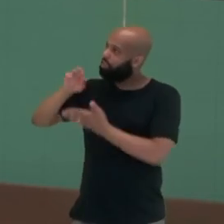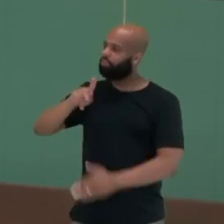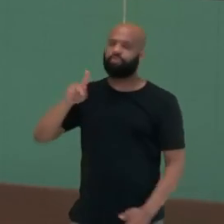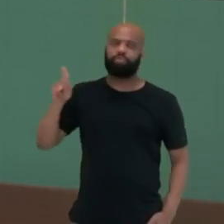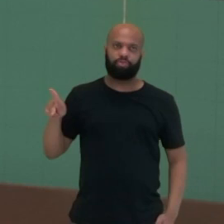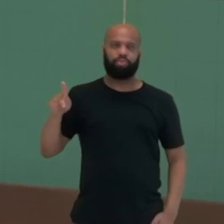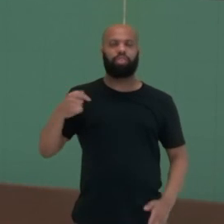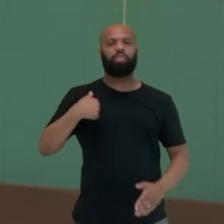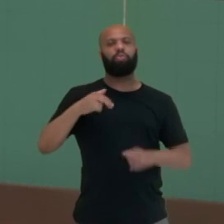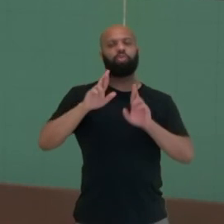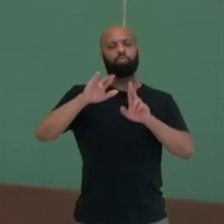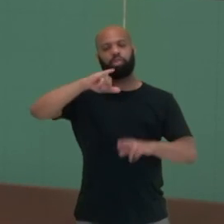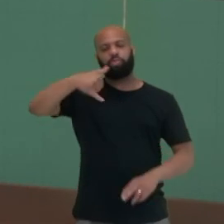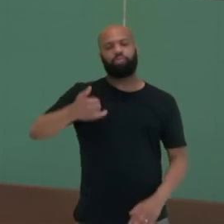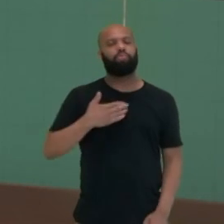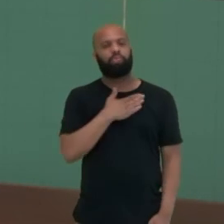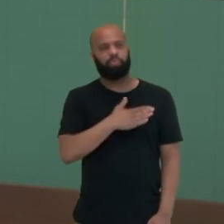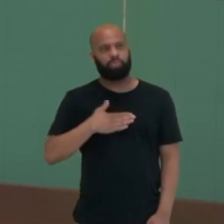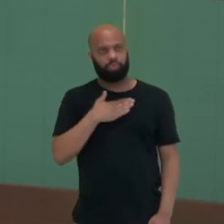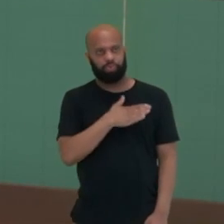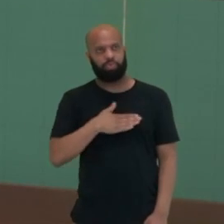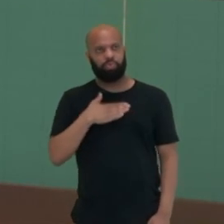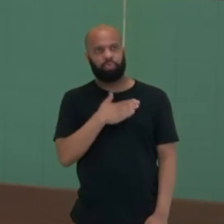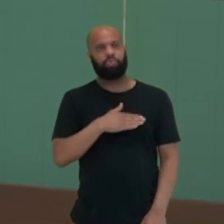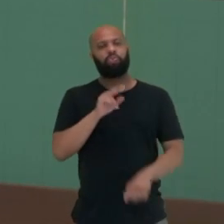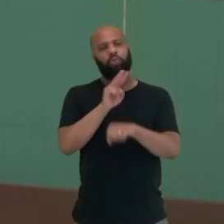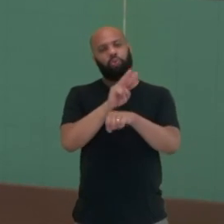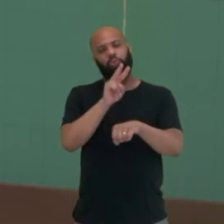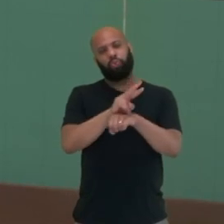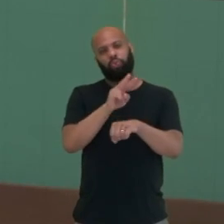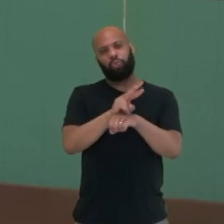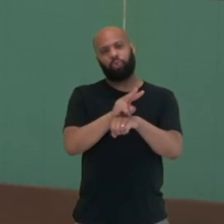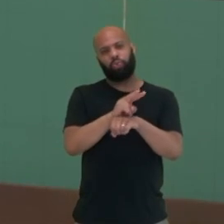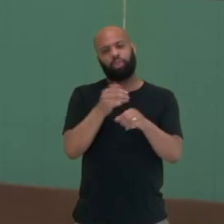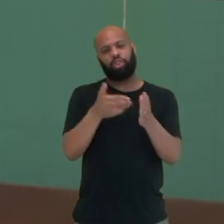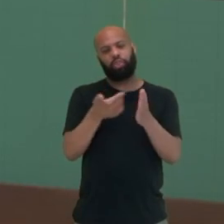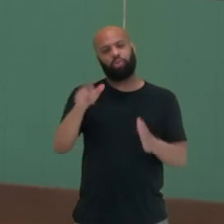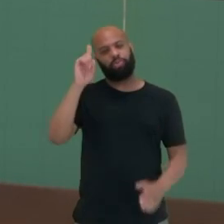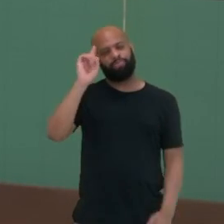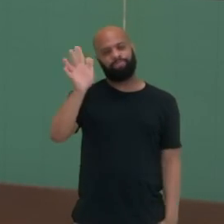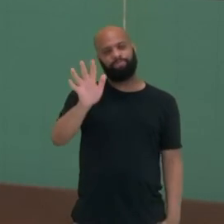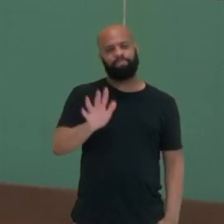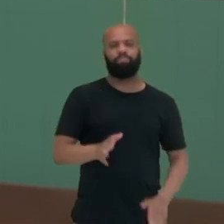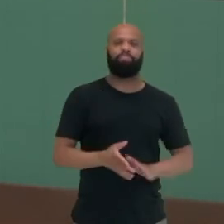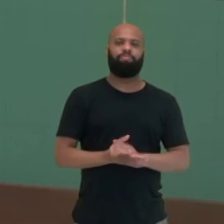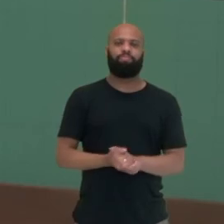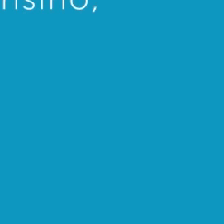Espero que vocês tenham gostado, cuidem-se e até breve. Tchau, tchau.